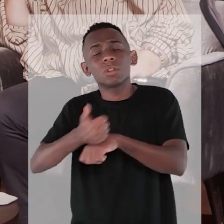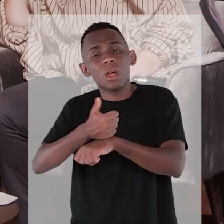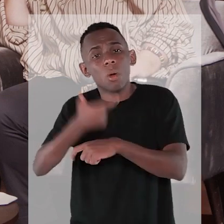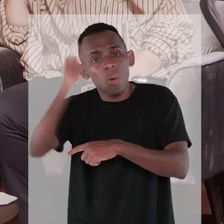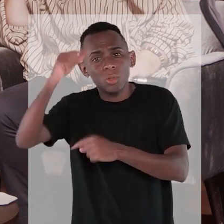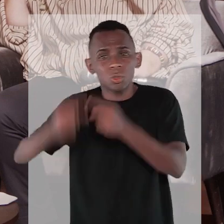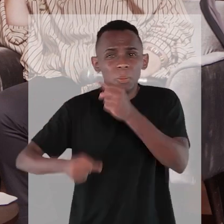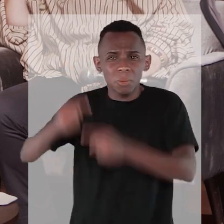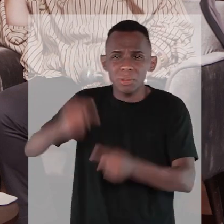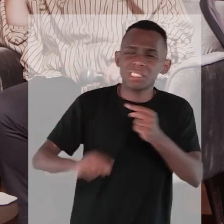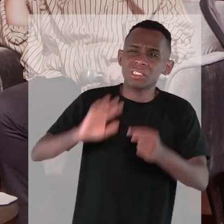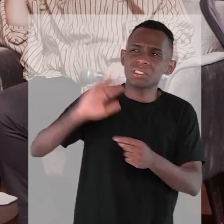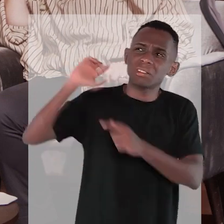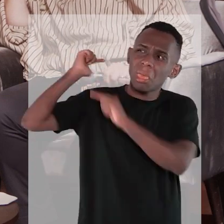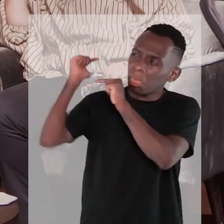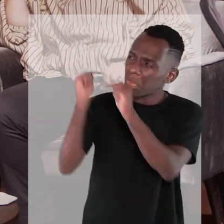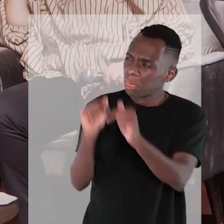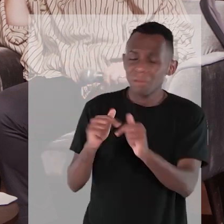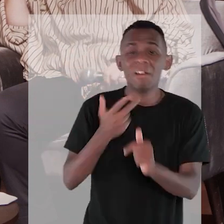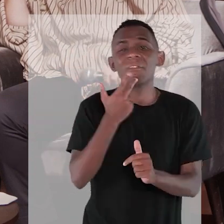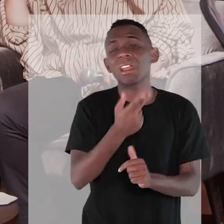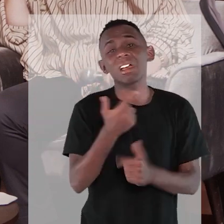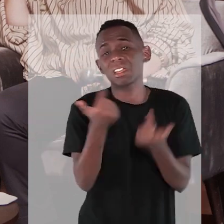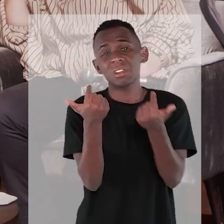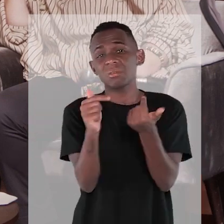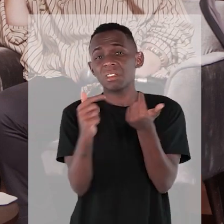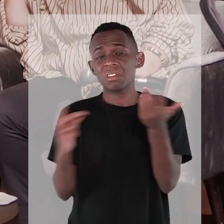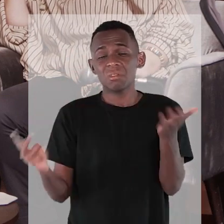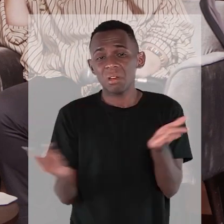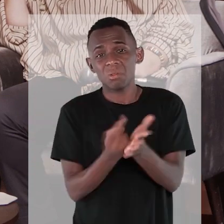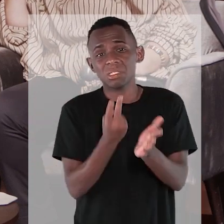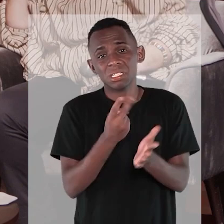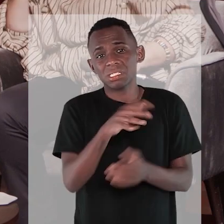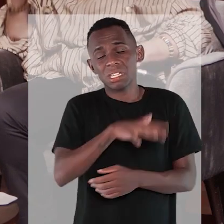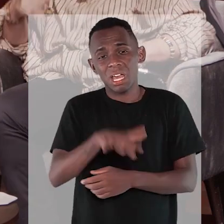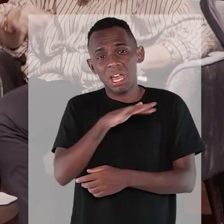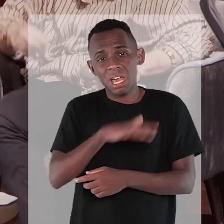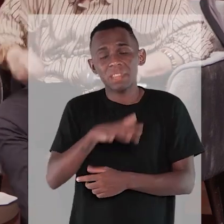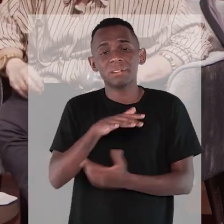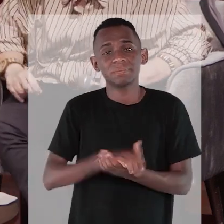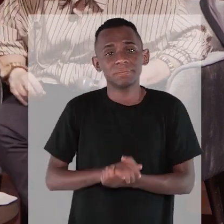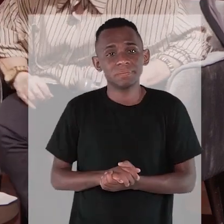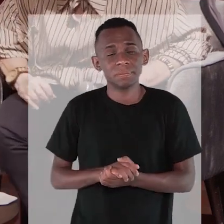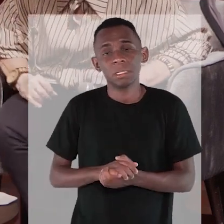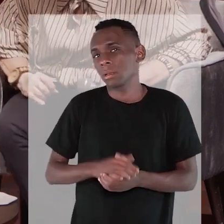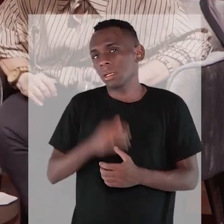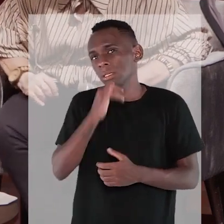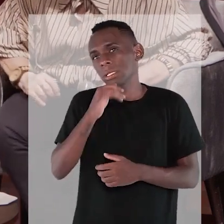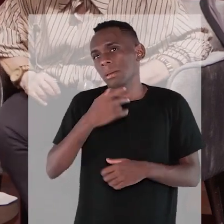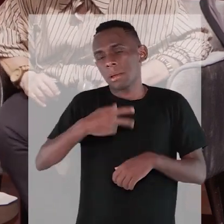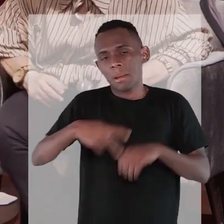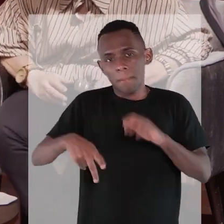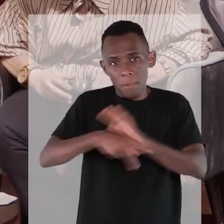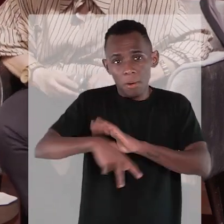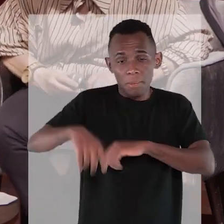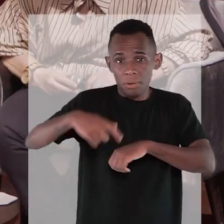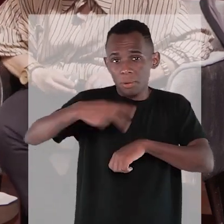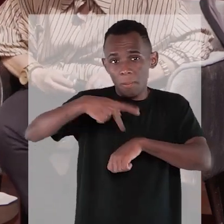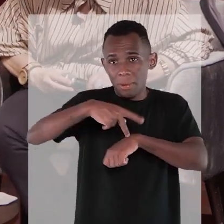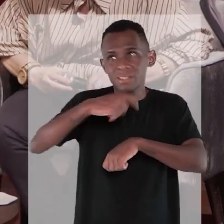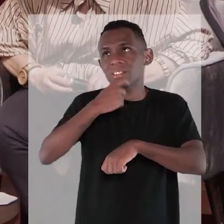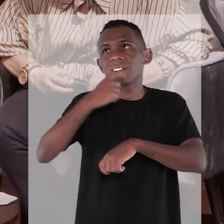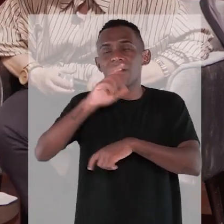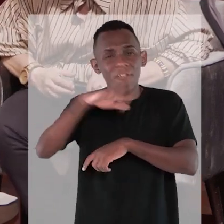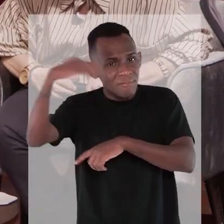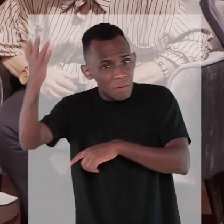Não existe esse caso, né, digamos assim, na ciência política, por exemplo, de talho norte-americano. E, no entanto, ele está existindo na